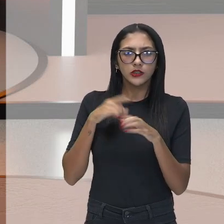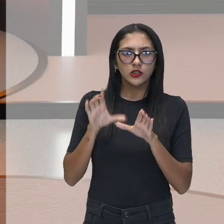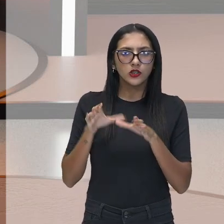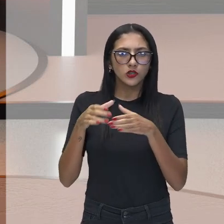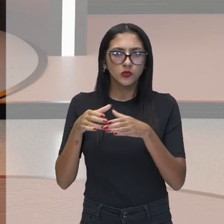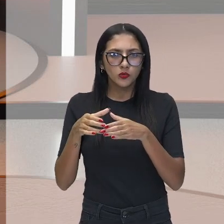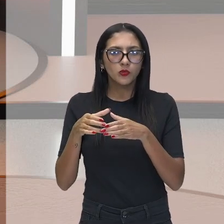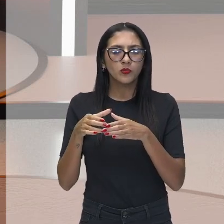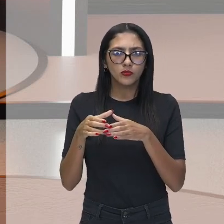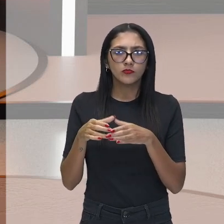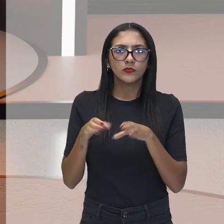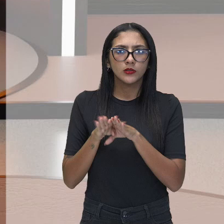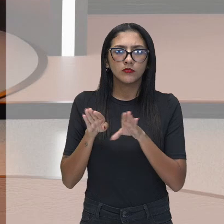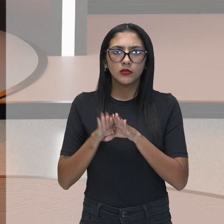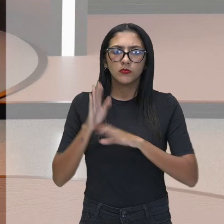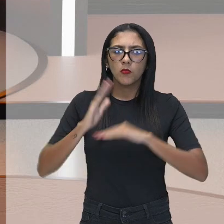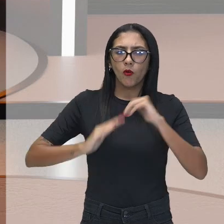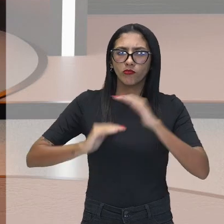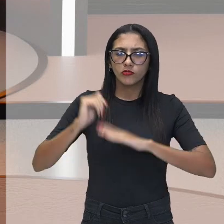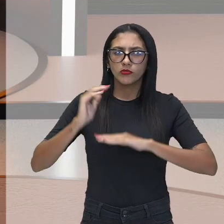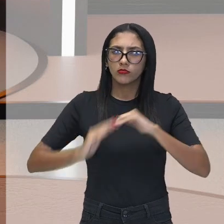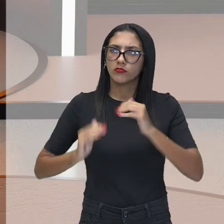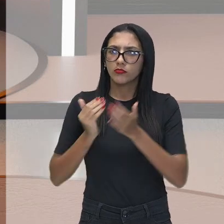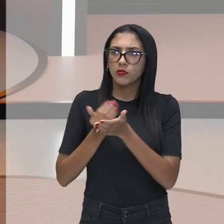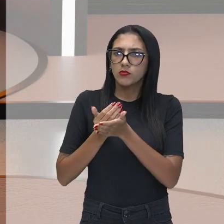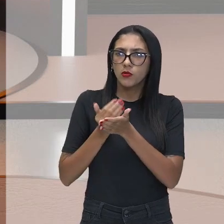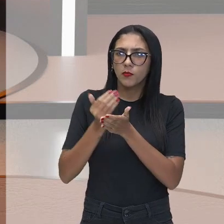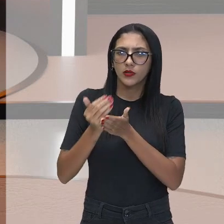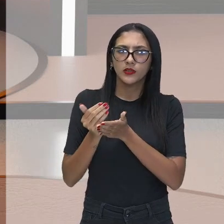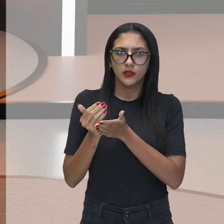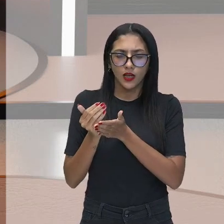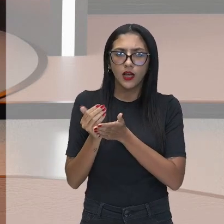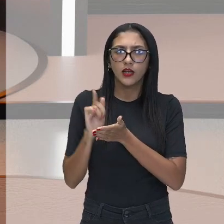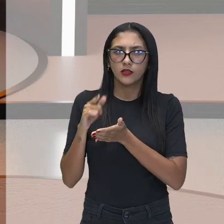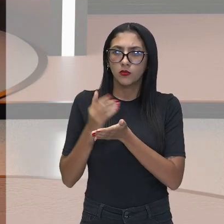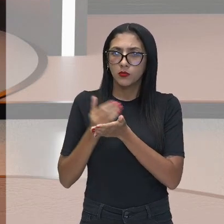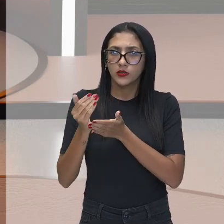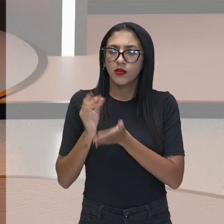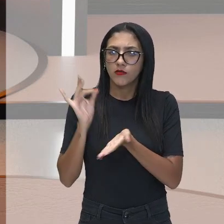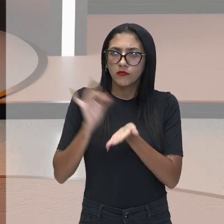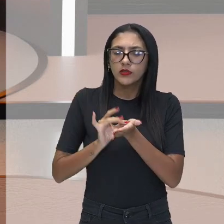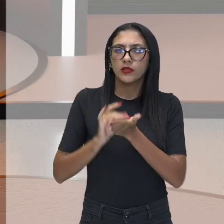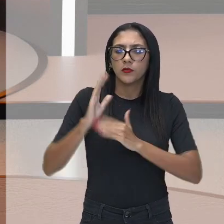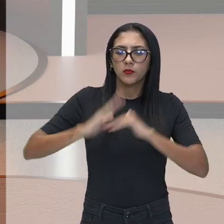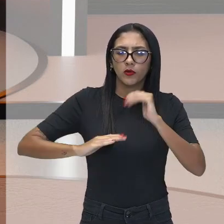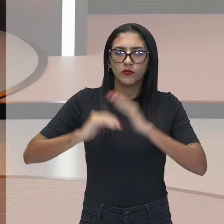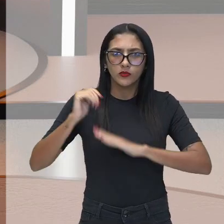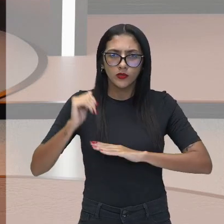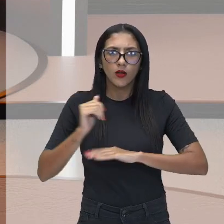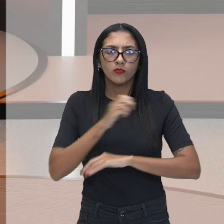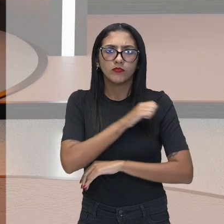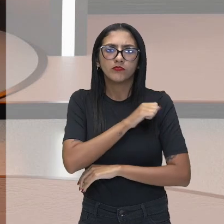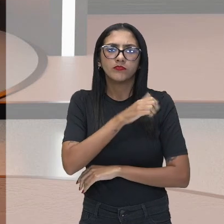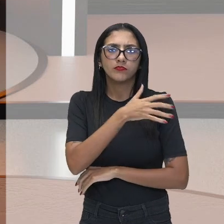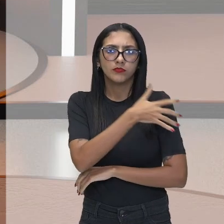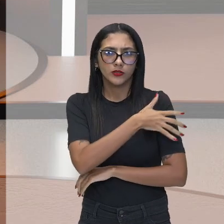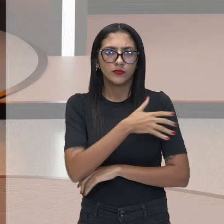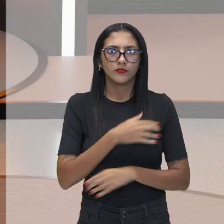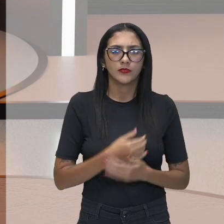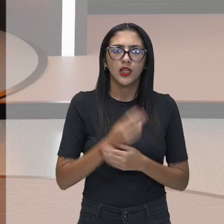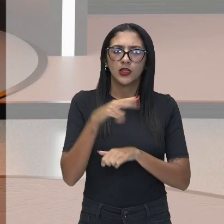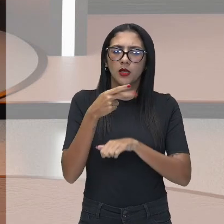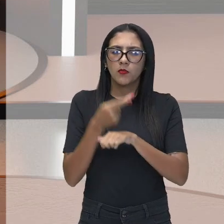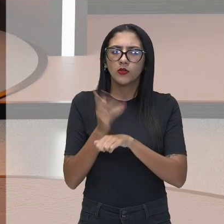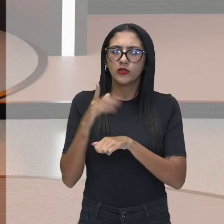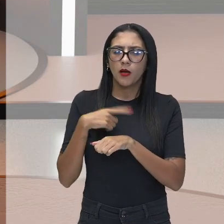ser profissionais. A categoria vai ser profissionalizada a partir desse momento com a volta, né, da Guerra do Paraguai.